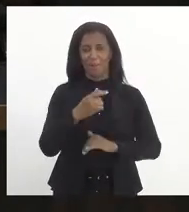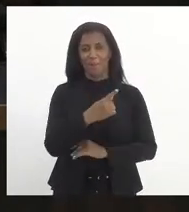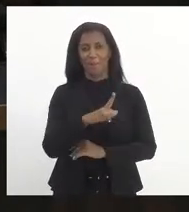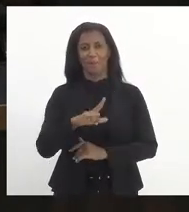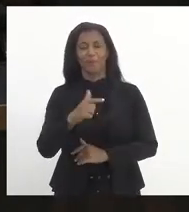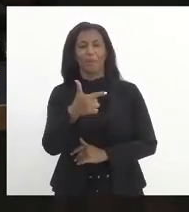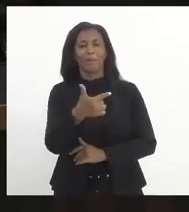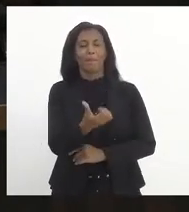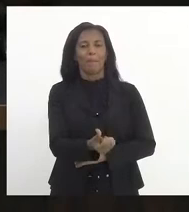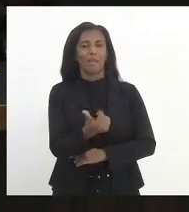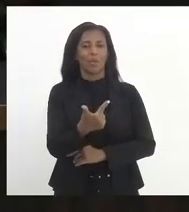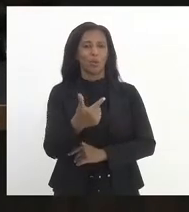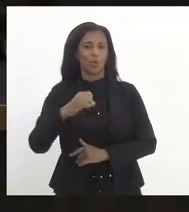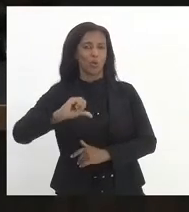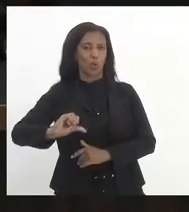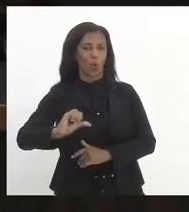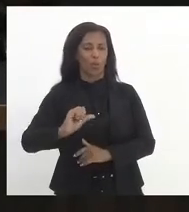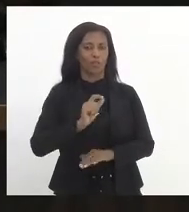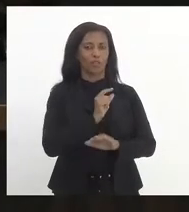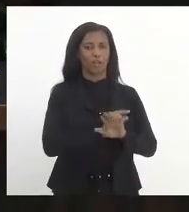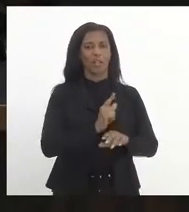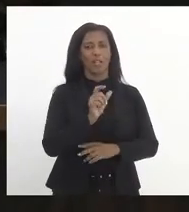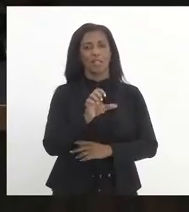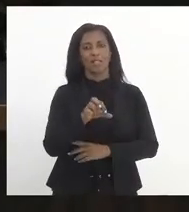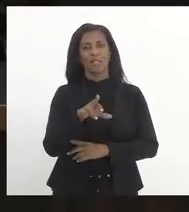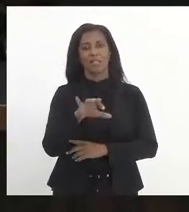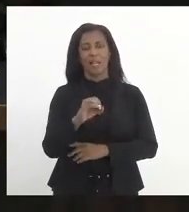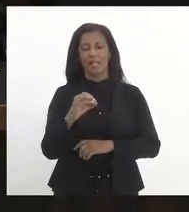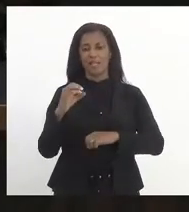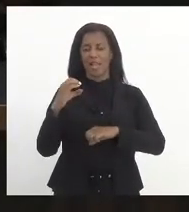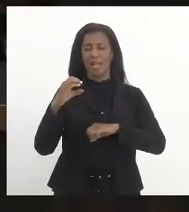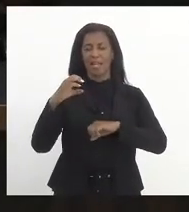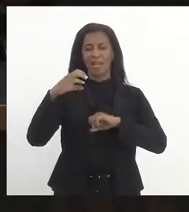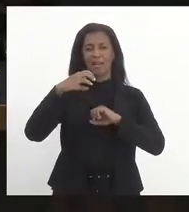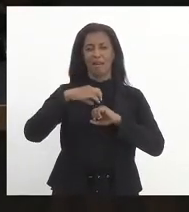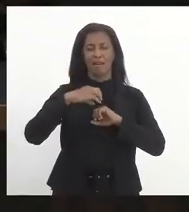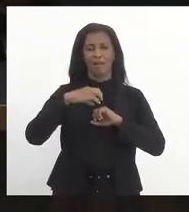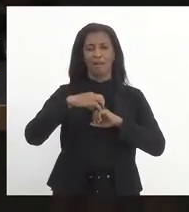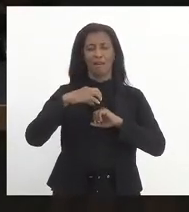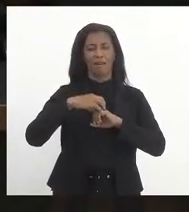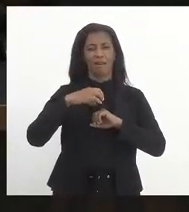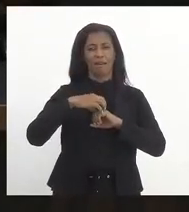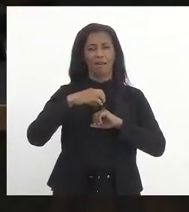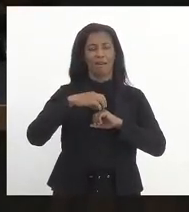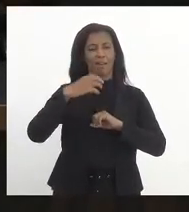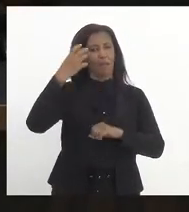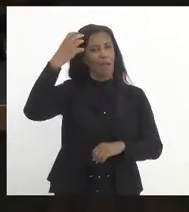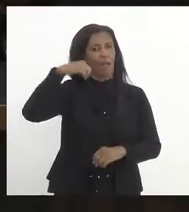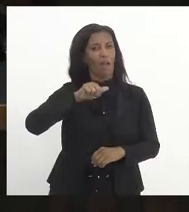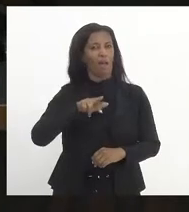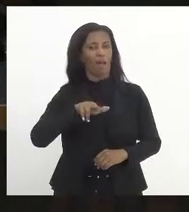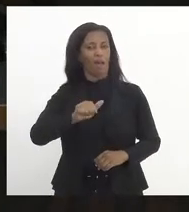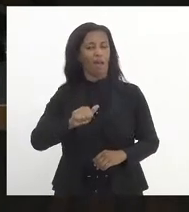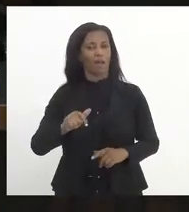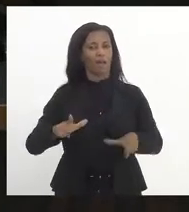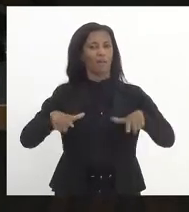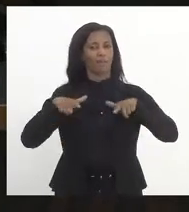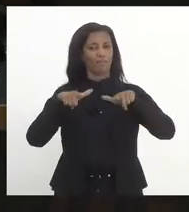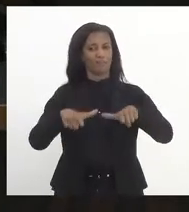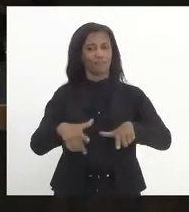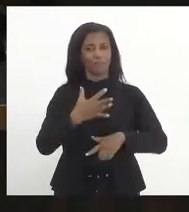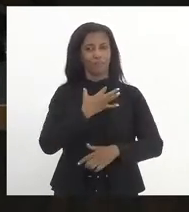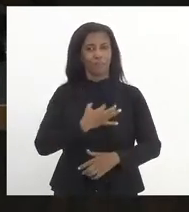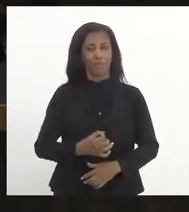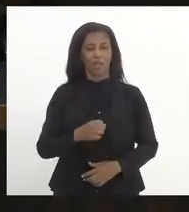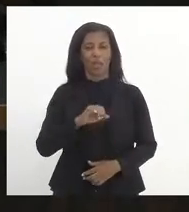resolução 629/2021, de autoria da deputada Célia Jordão, que concede medalha Tiradentes, seu respectivo diploma, ao médico Dr.